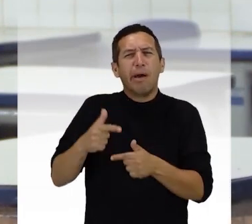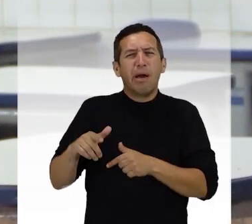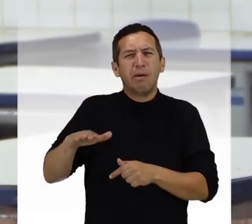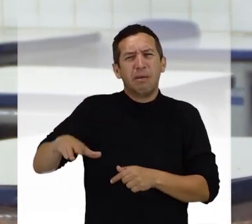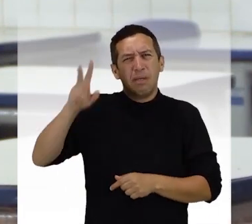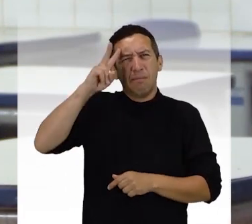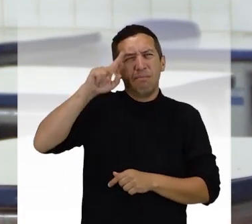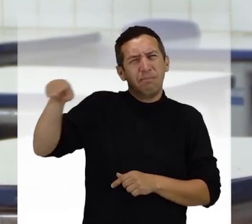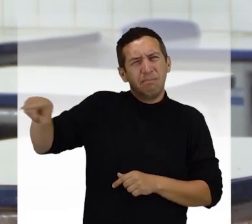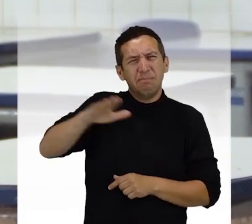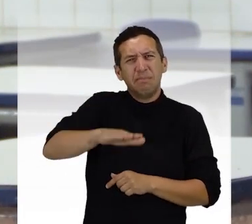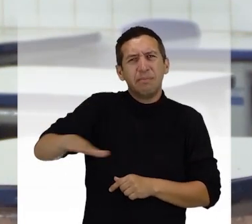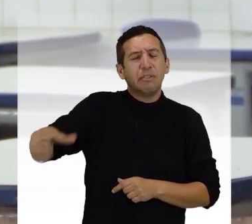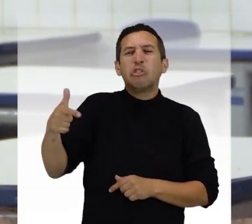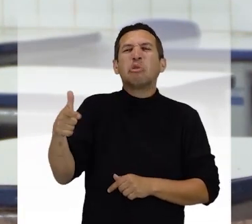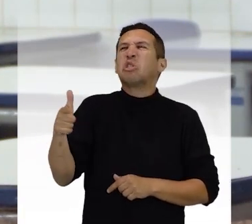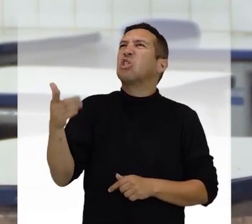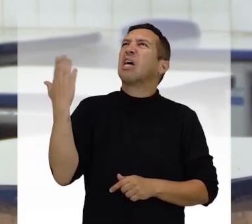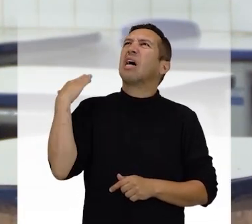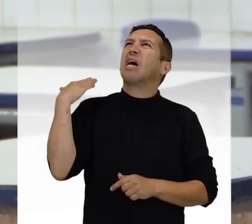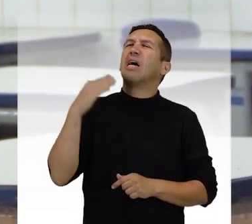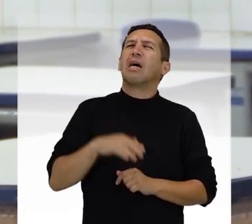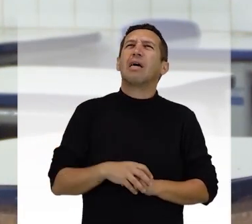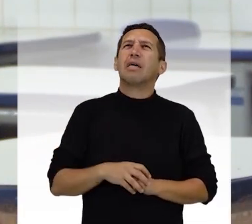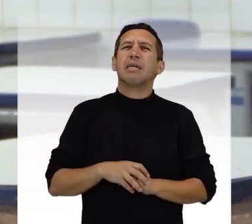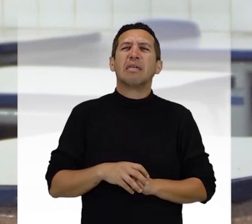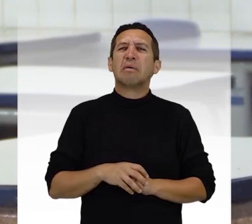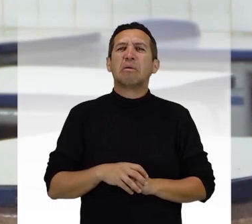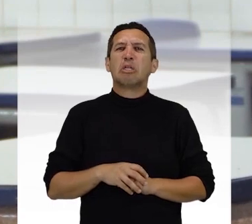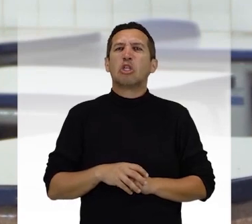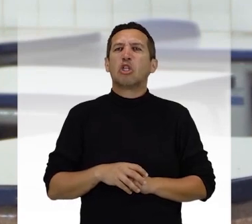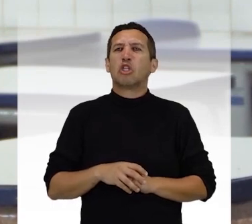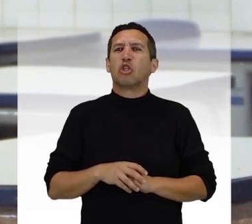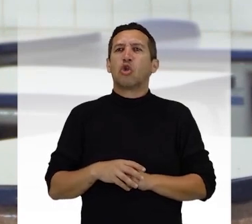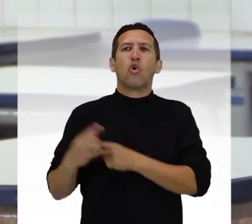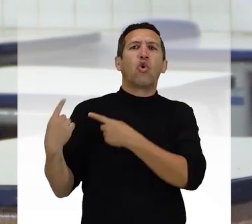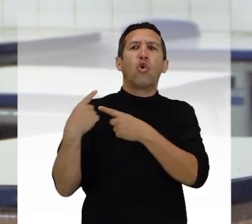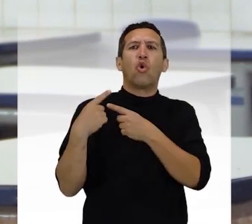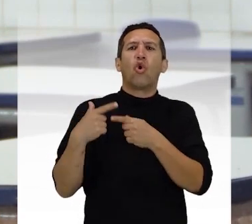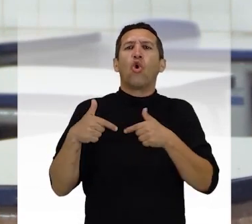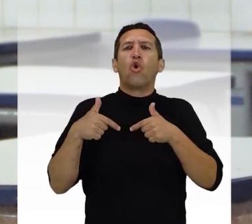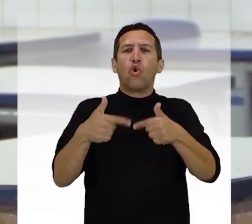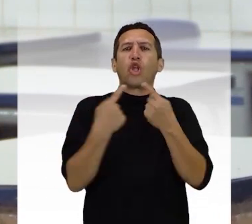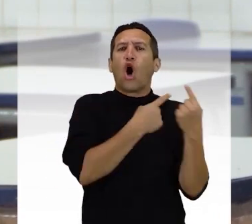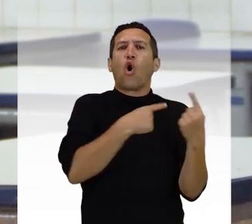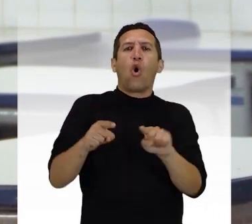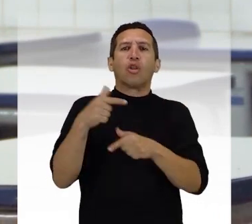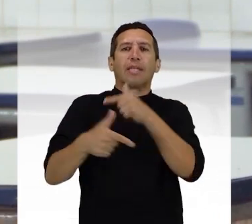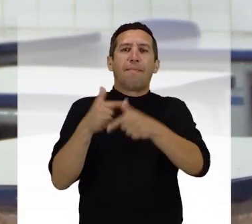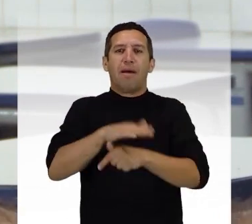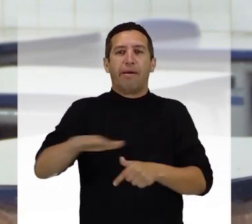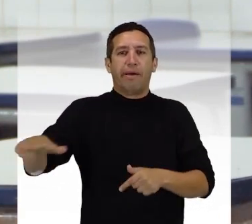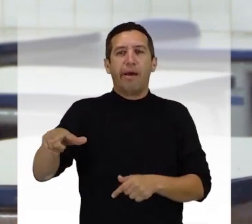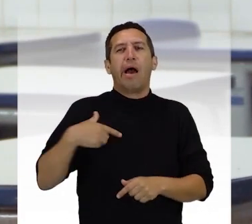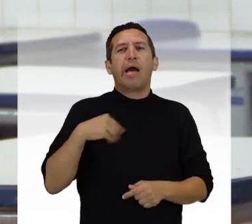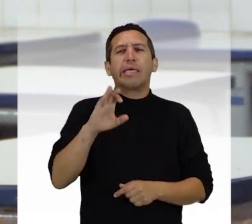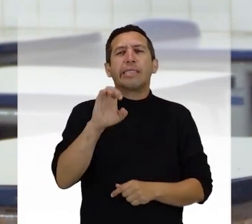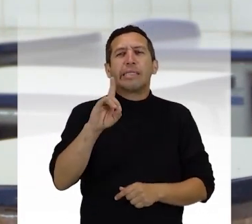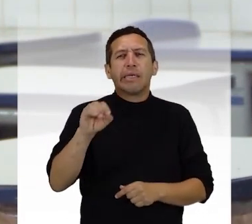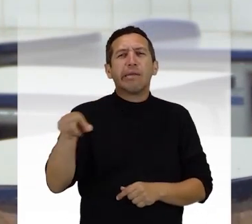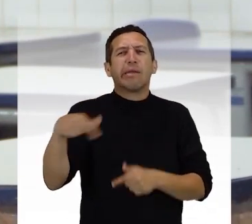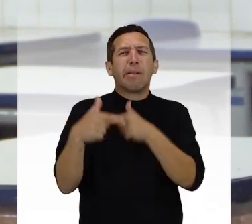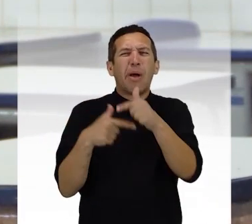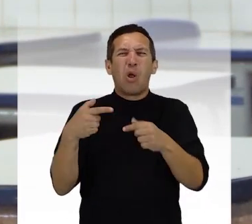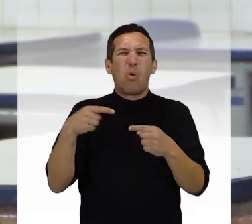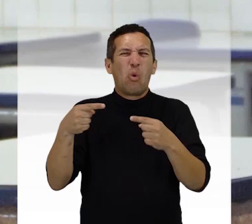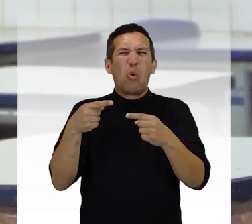a trabalhar e quando eles eram crianças, não tinha esse negócio de combate ao trabalho infantil. E por isso que eles